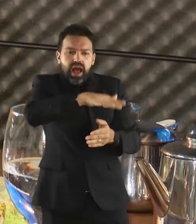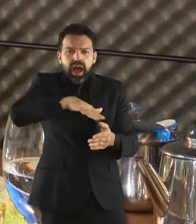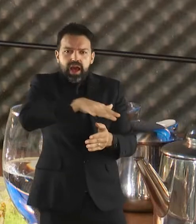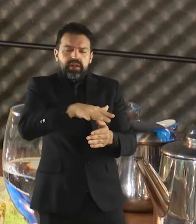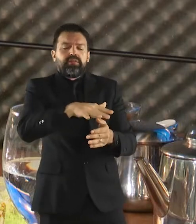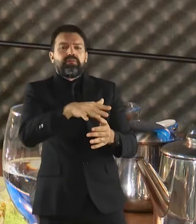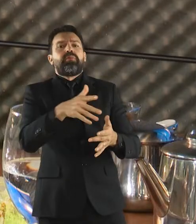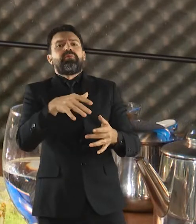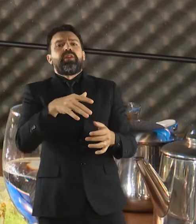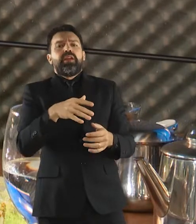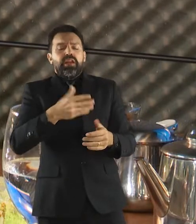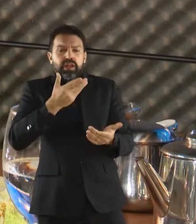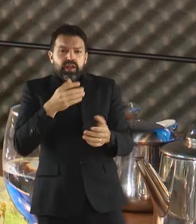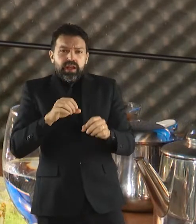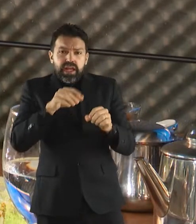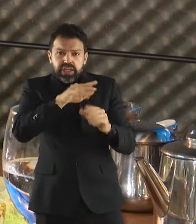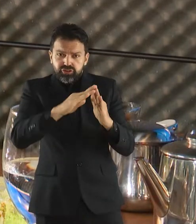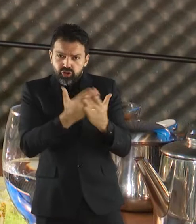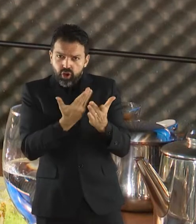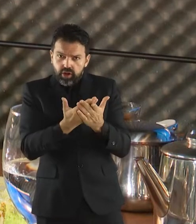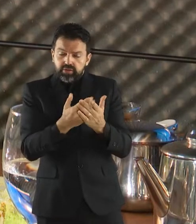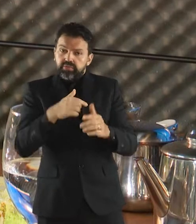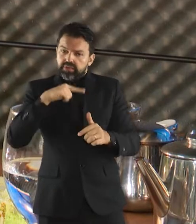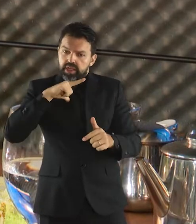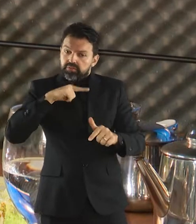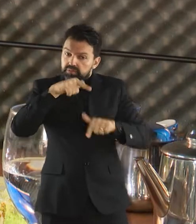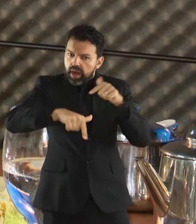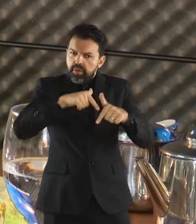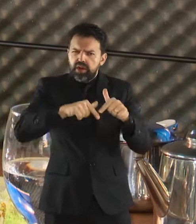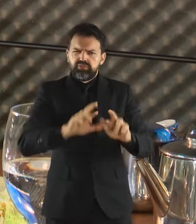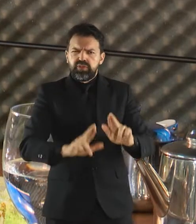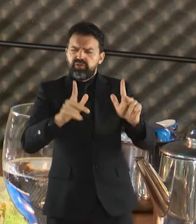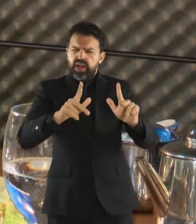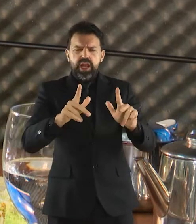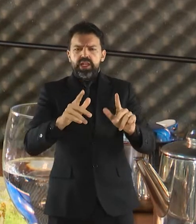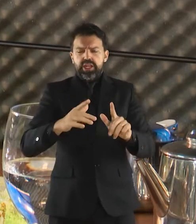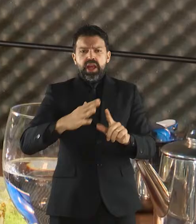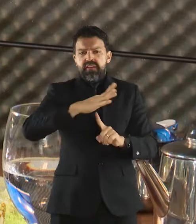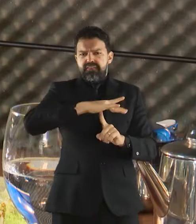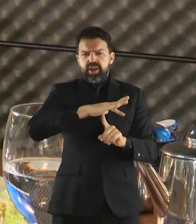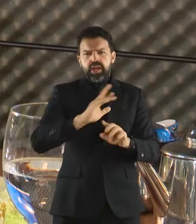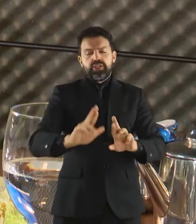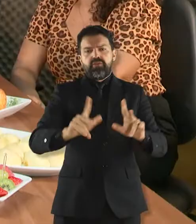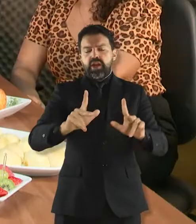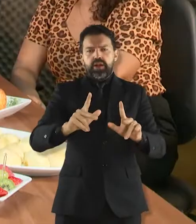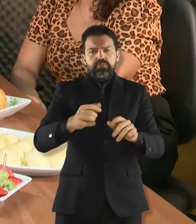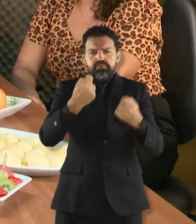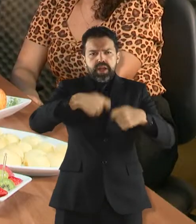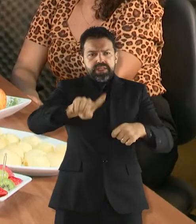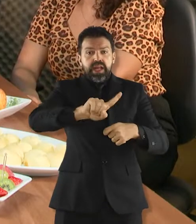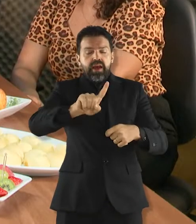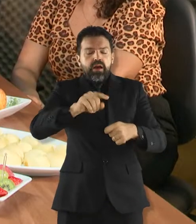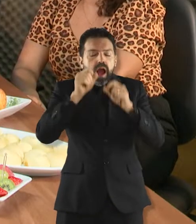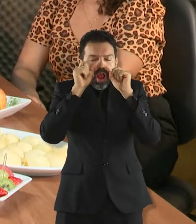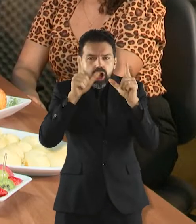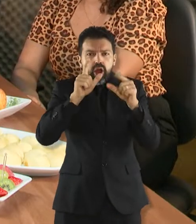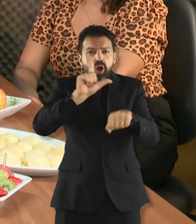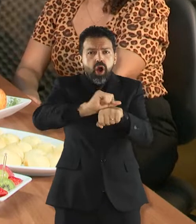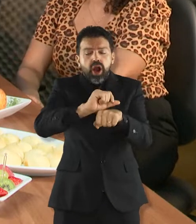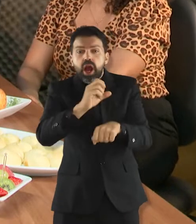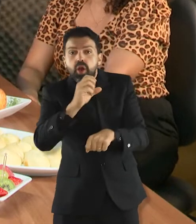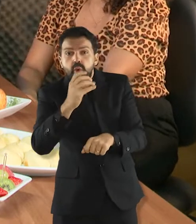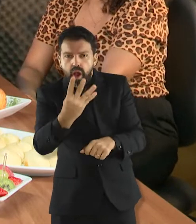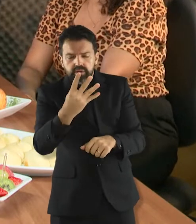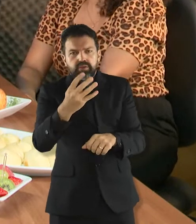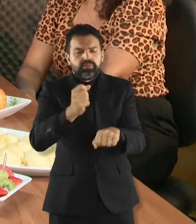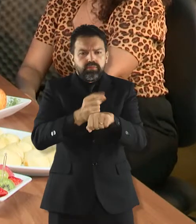ter um trabalho diferente, né? Um trabalho que não era da feira, um trabalho que eu não precisava acordar às 4 horas da manhã. E quando foi que a tua mãe se tocou disso, assim? Minha filha tá